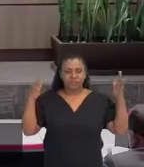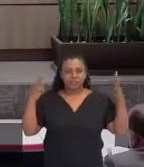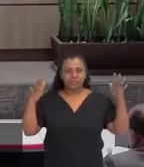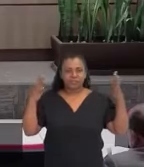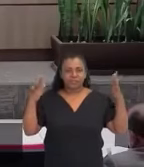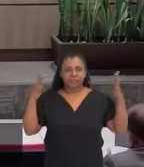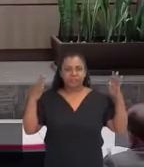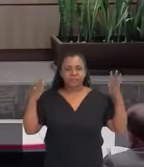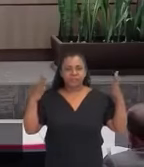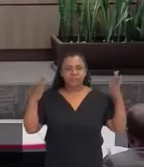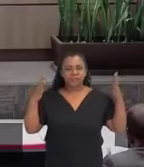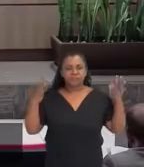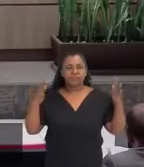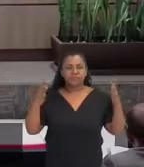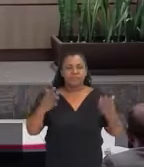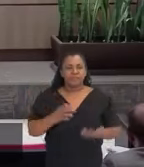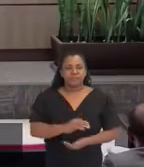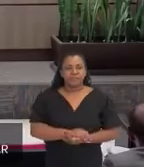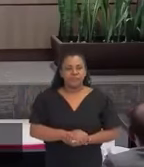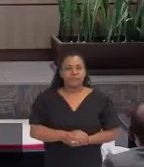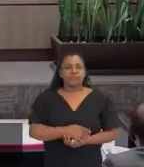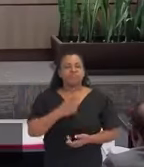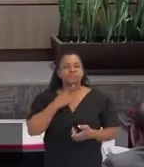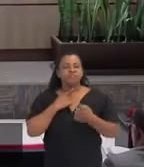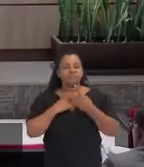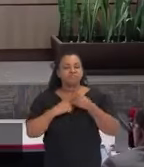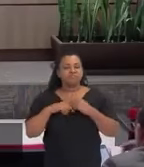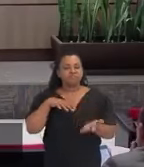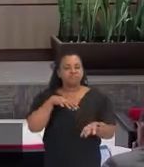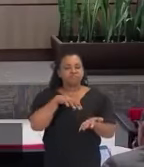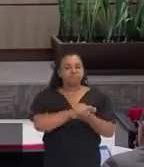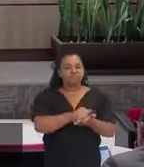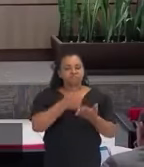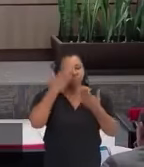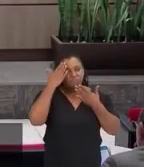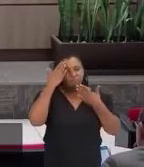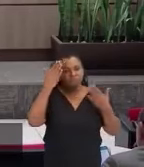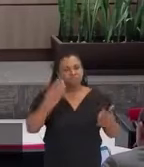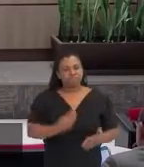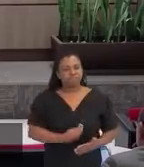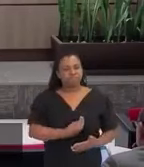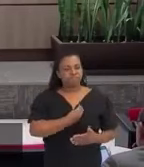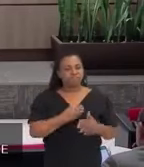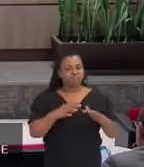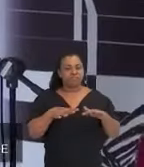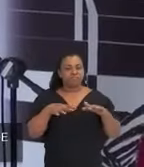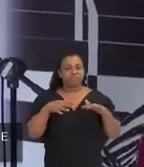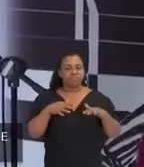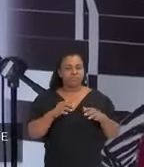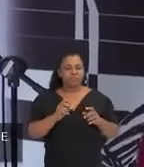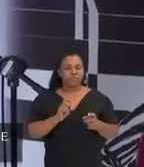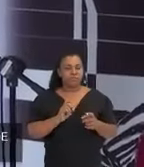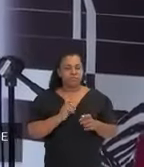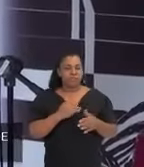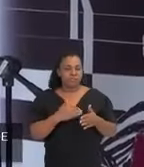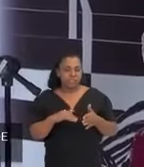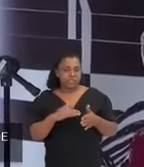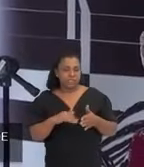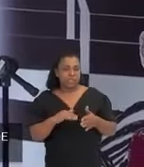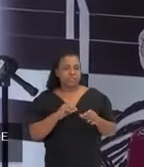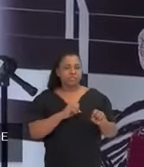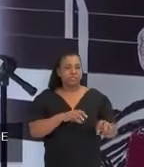Gostaríamos de registrar e agradecer a presença do secretário de Educação Profissional e Tecnológica